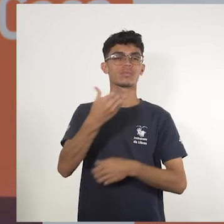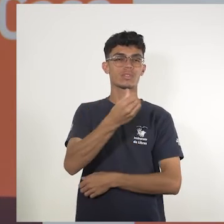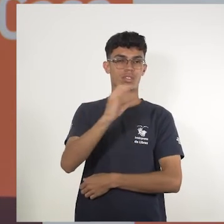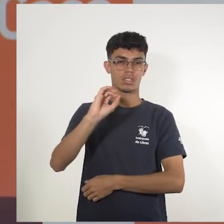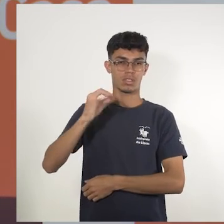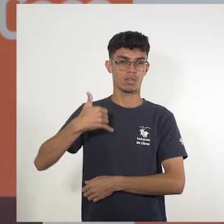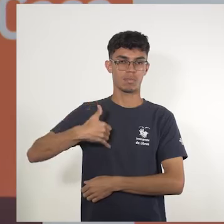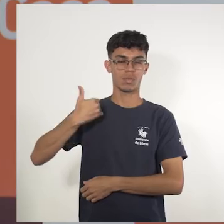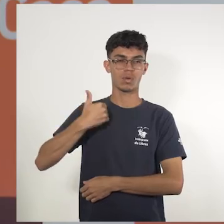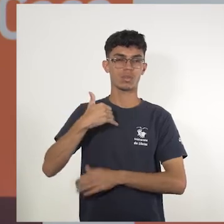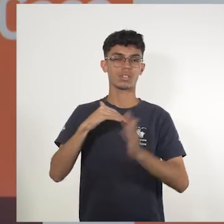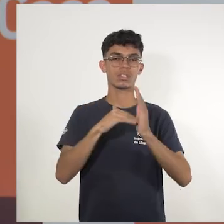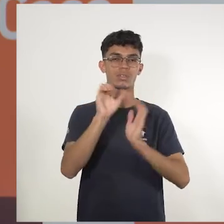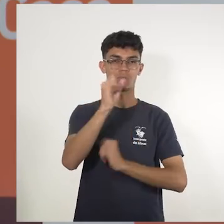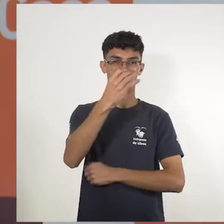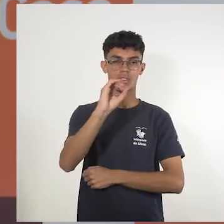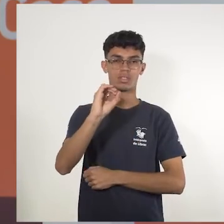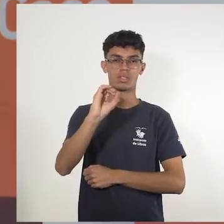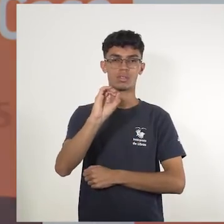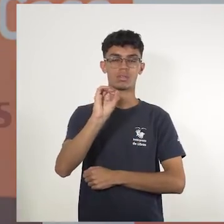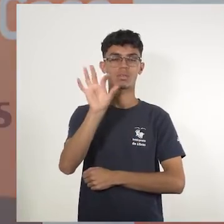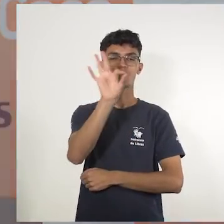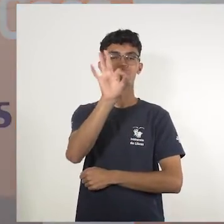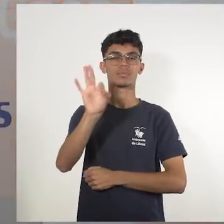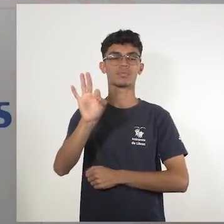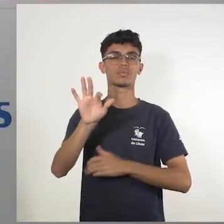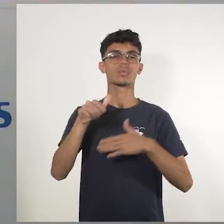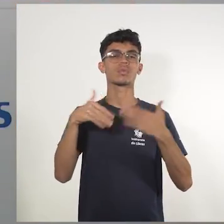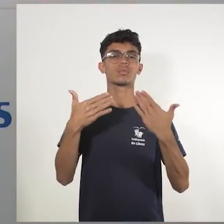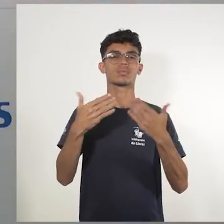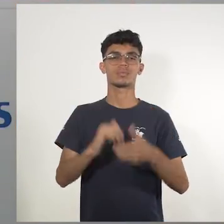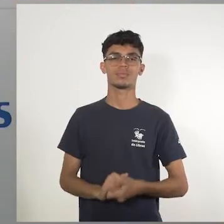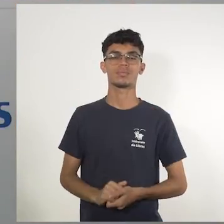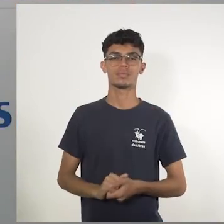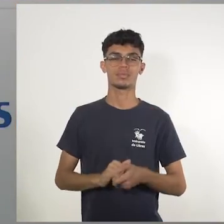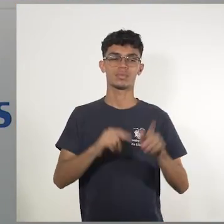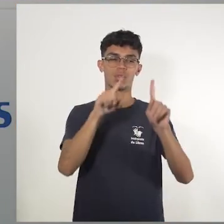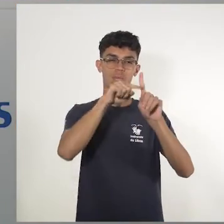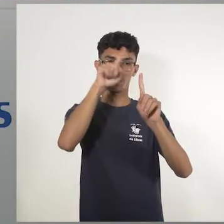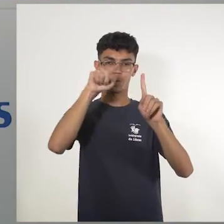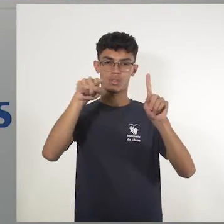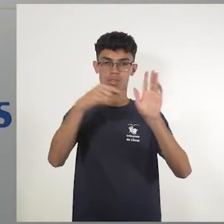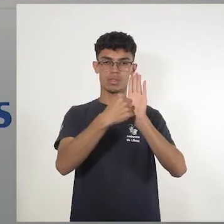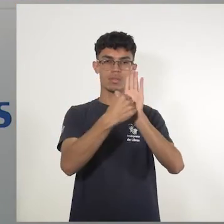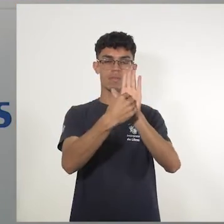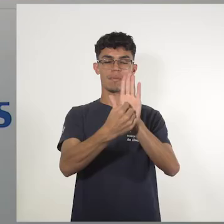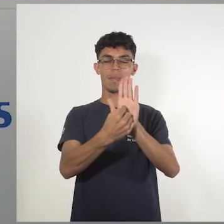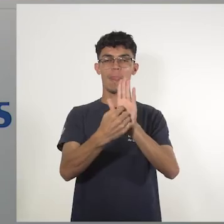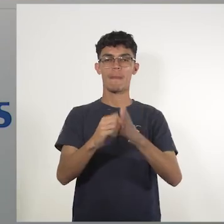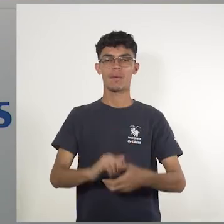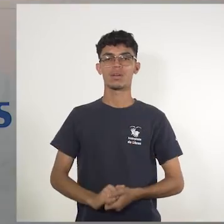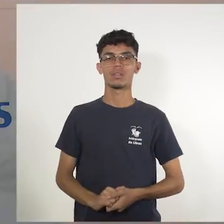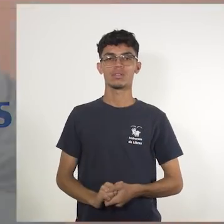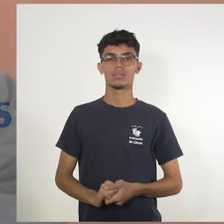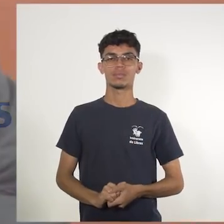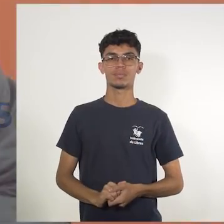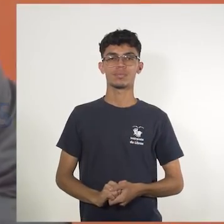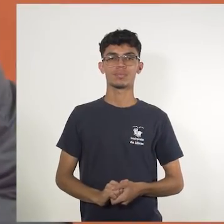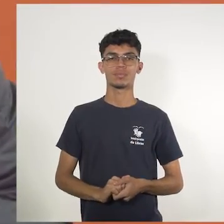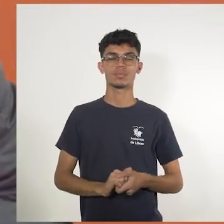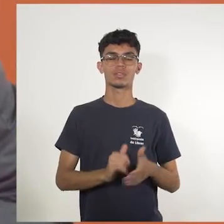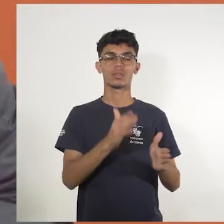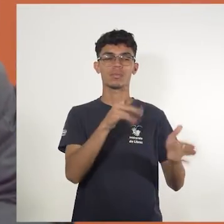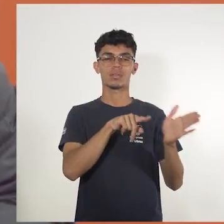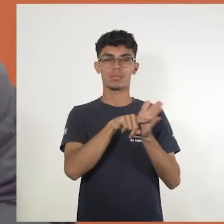de 60 a 80? Não, o gráfico que nós mostramos, inclusive, tanto da situação